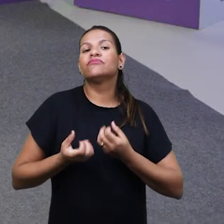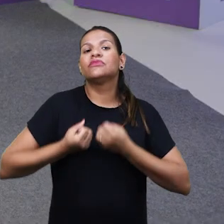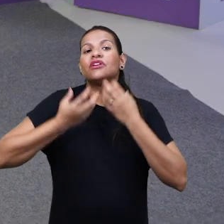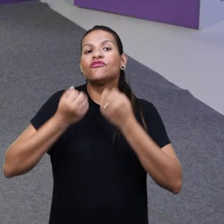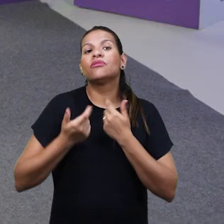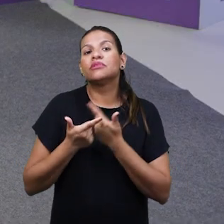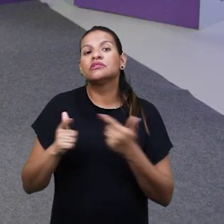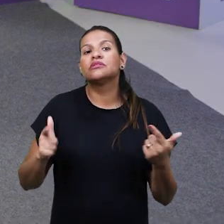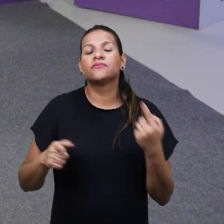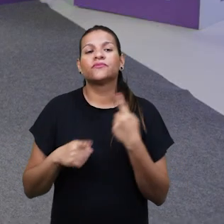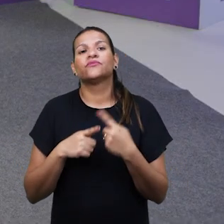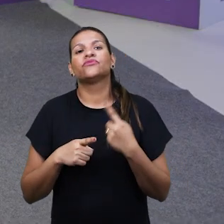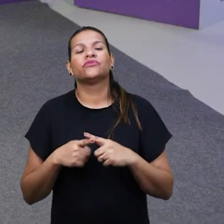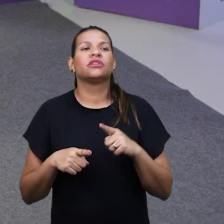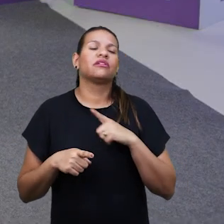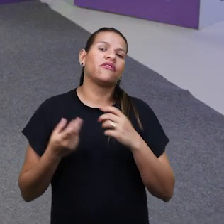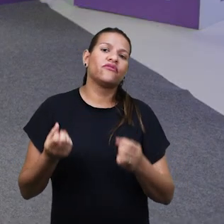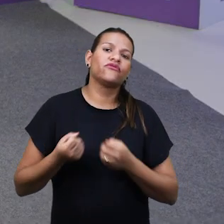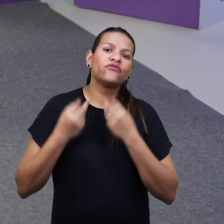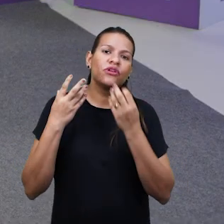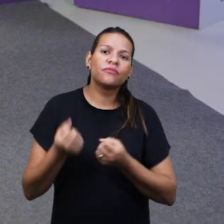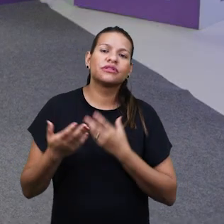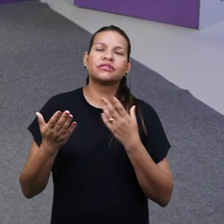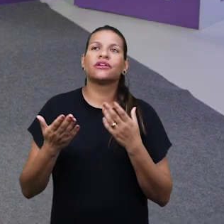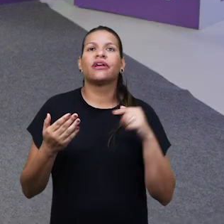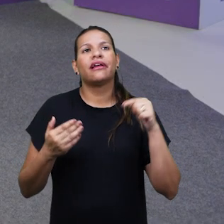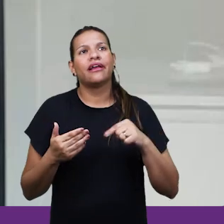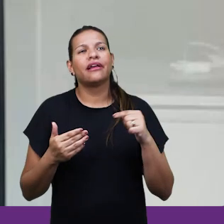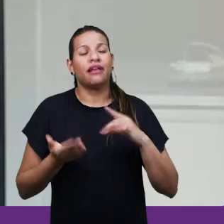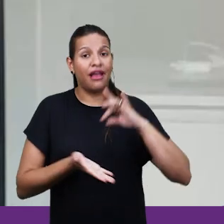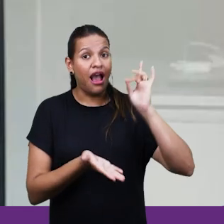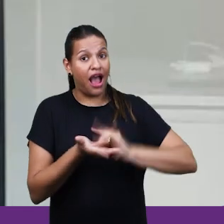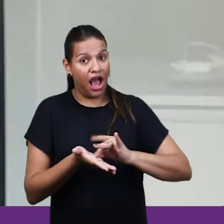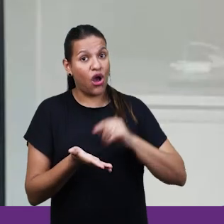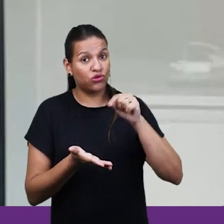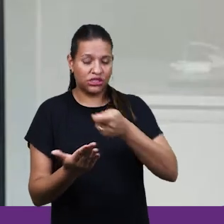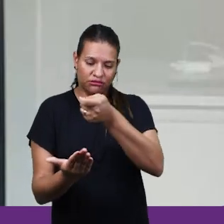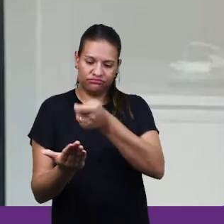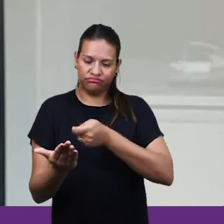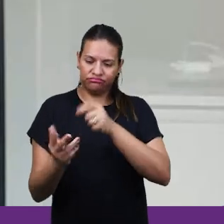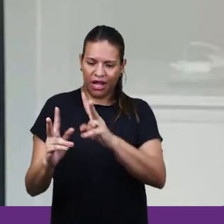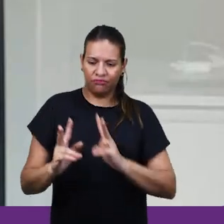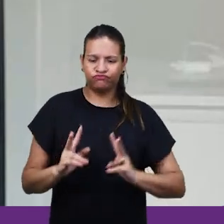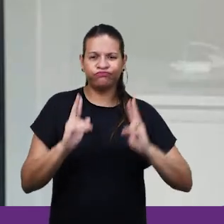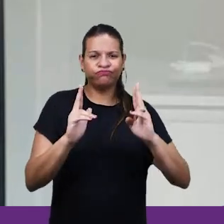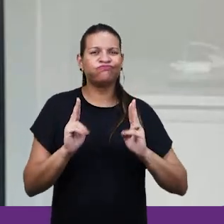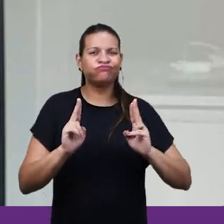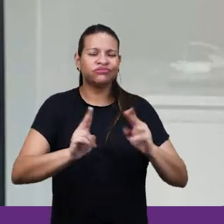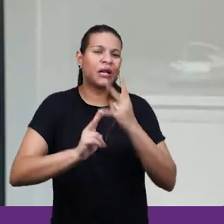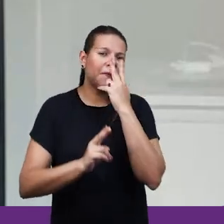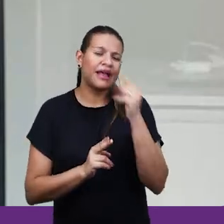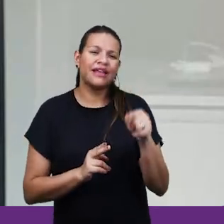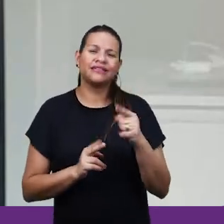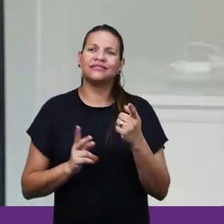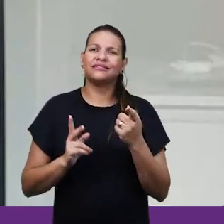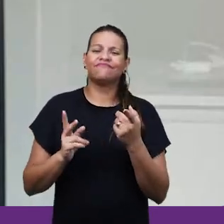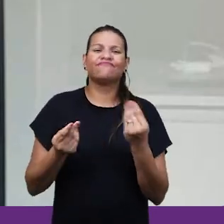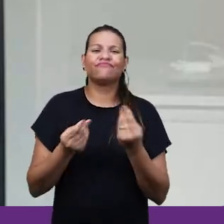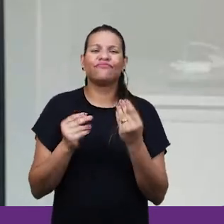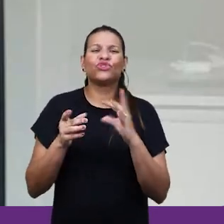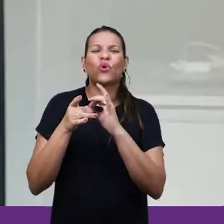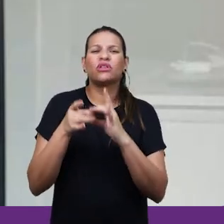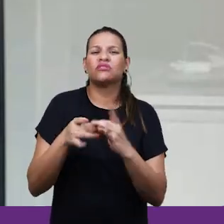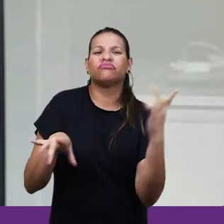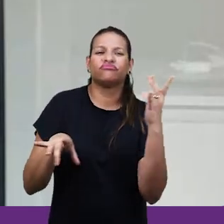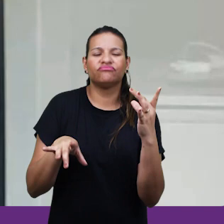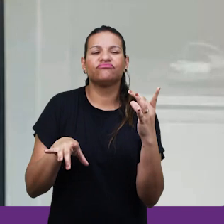partir de um dado, de uma informação que é real, mas ela vem tirada de contexto, ela vem num recorte, ela vem